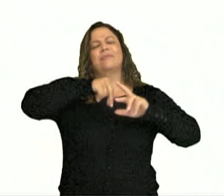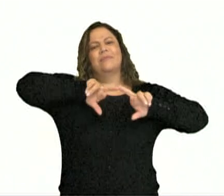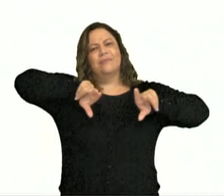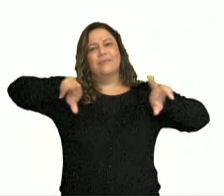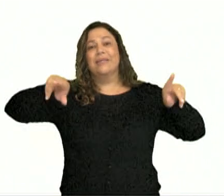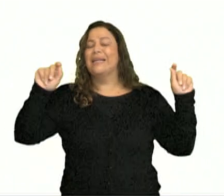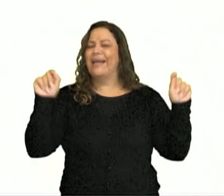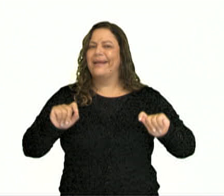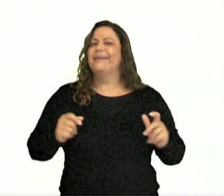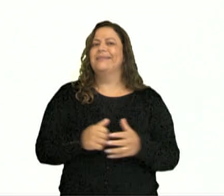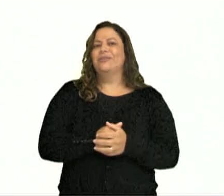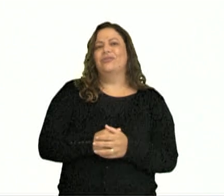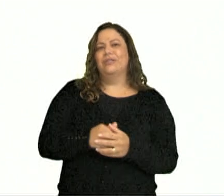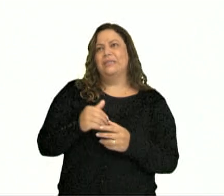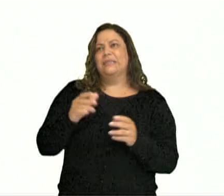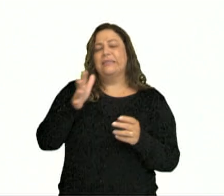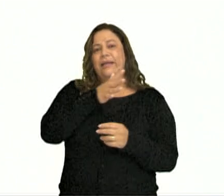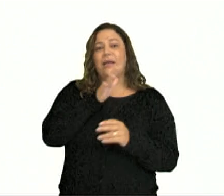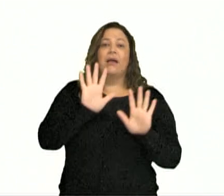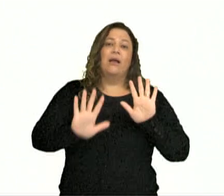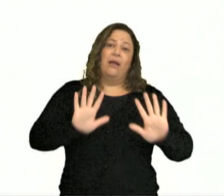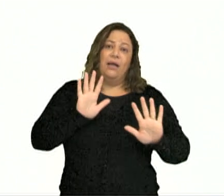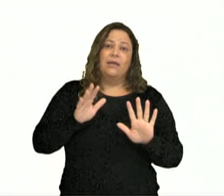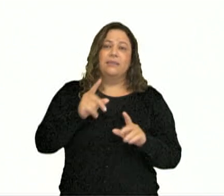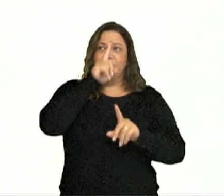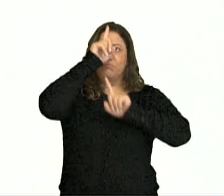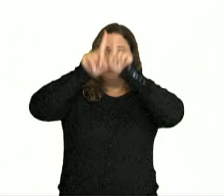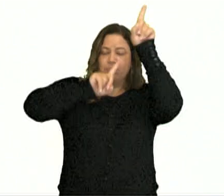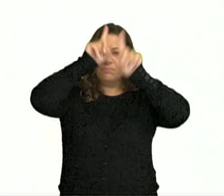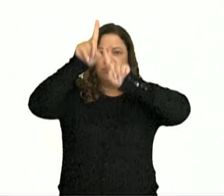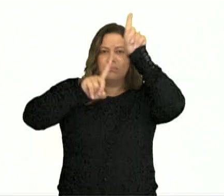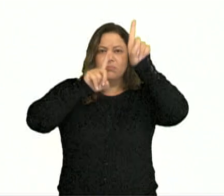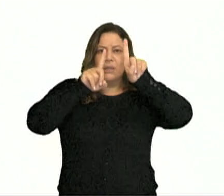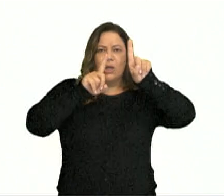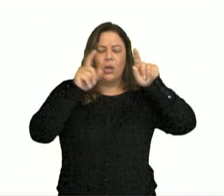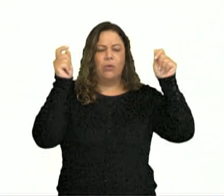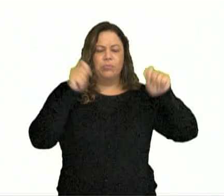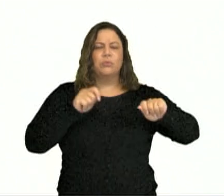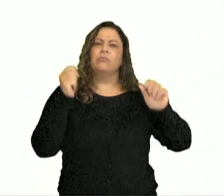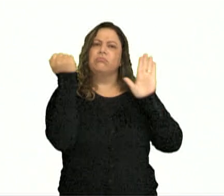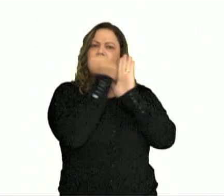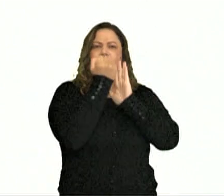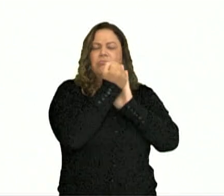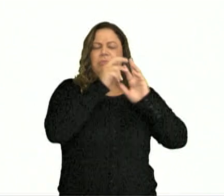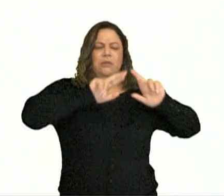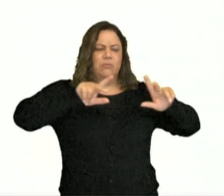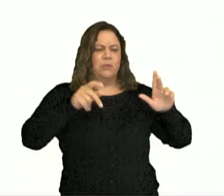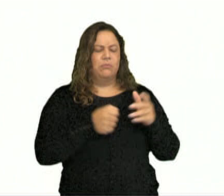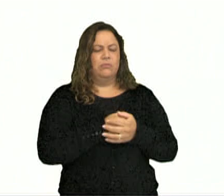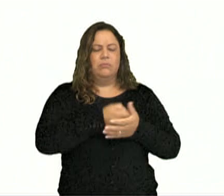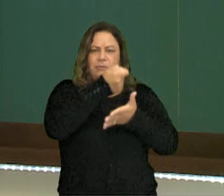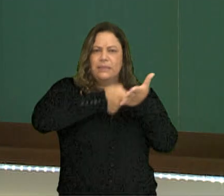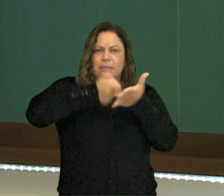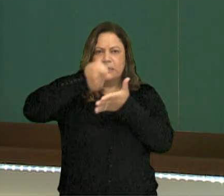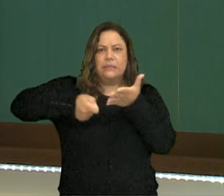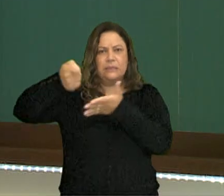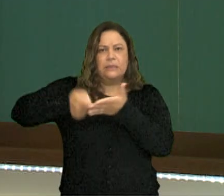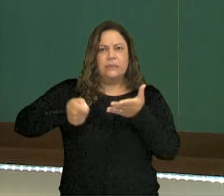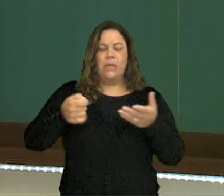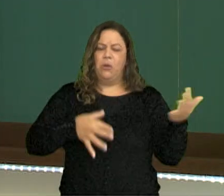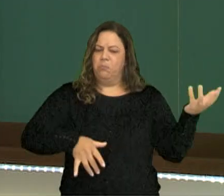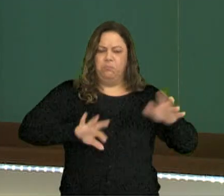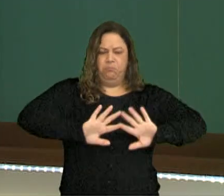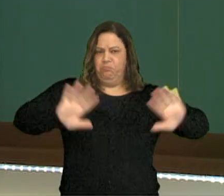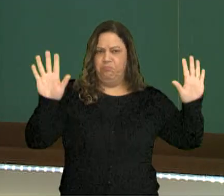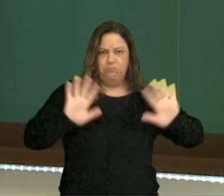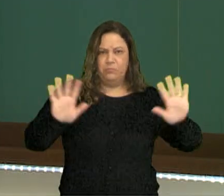de repente, a pessoa que criou aquela partitura, ela nem é cantora, ela nem toca um instrumento. Ela fez a